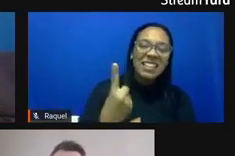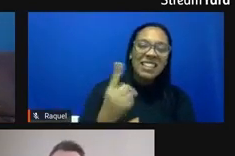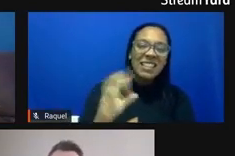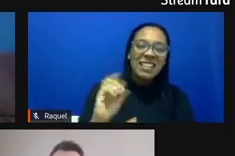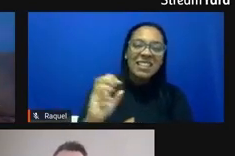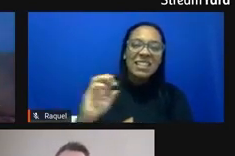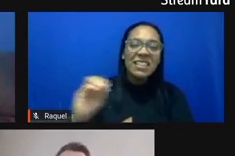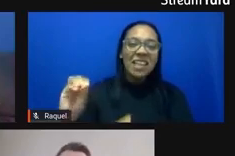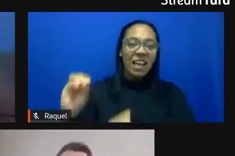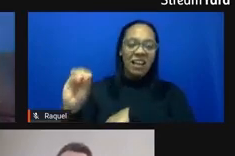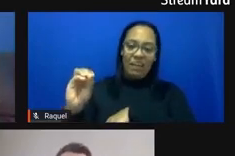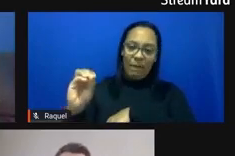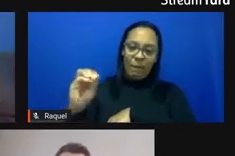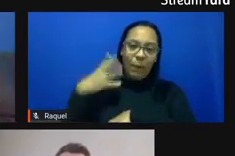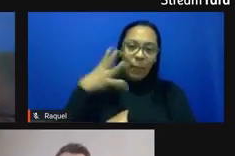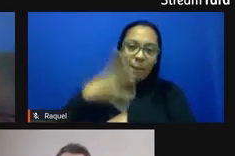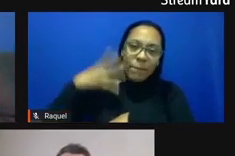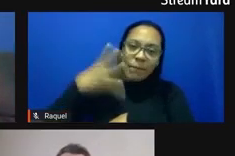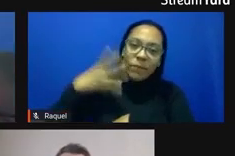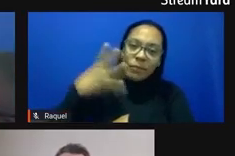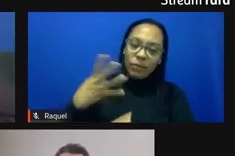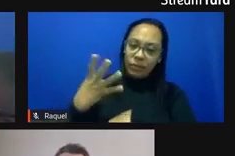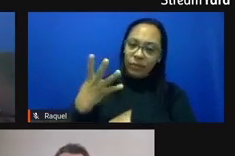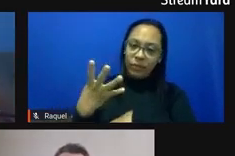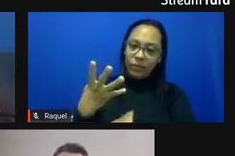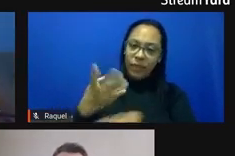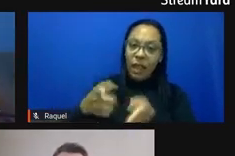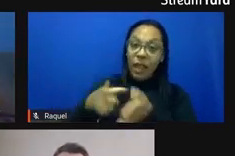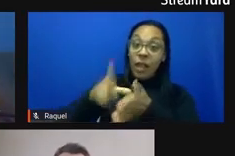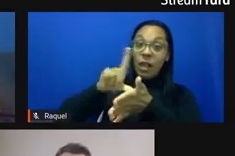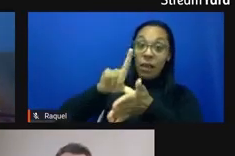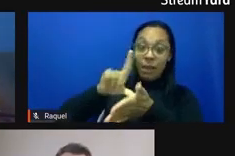março, agora um pouquinho antes de começar a pandemia, o nosso